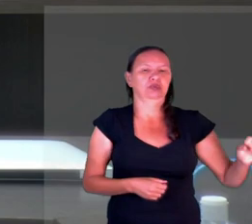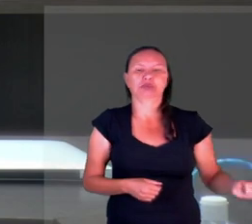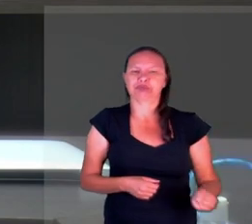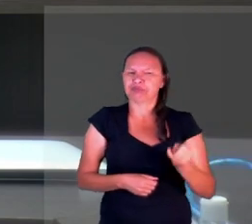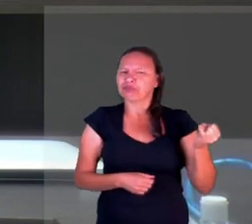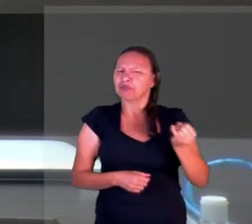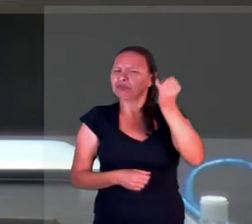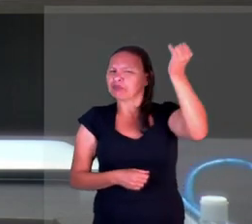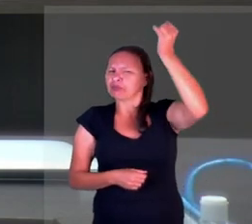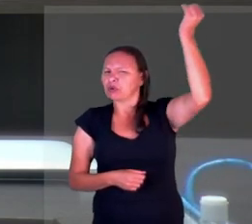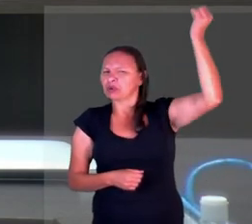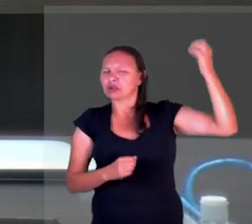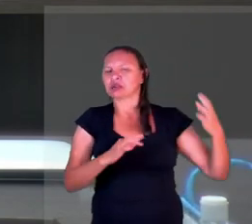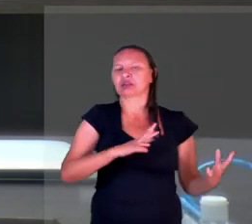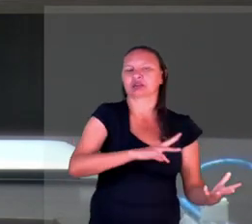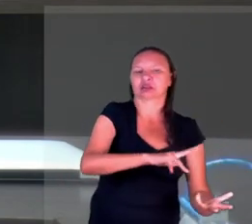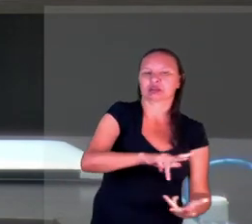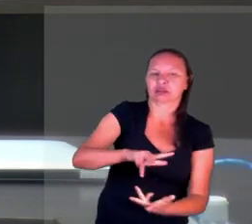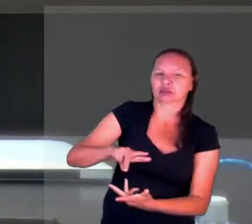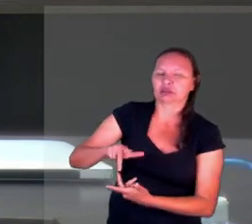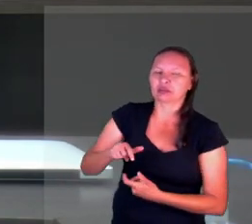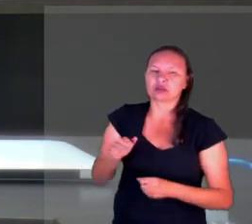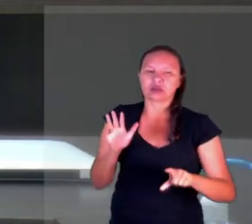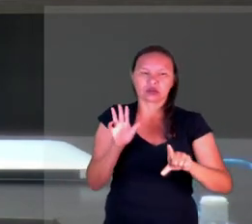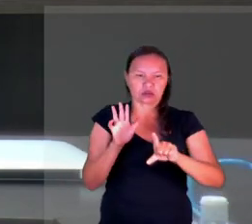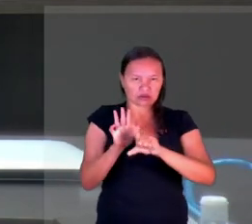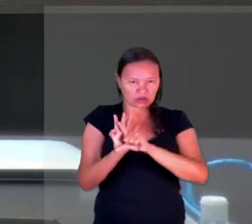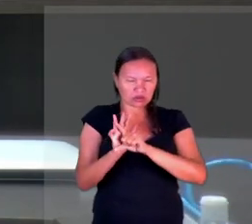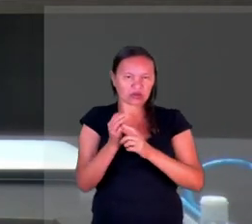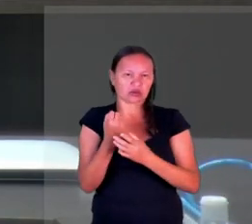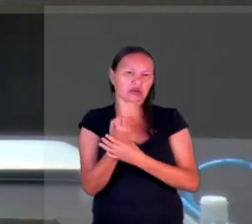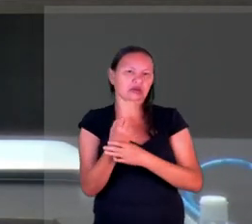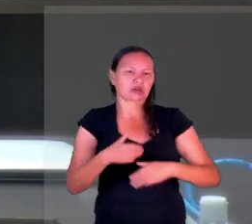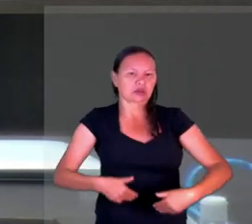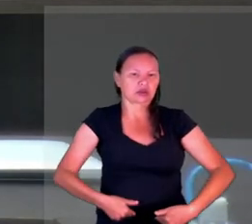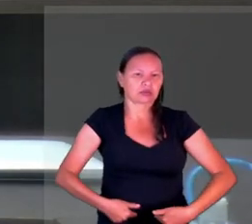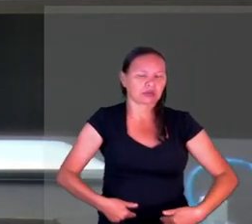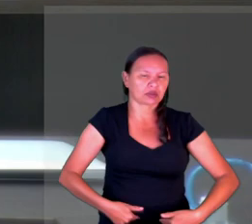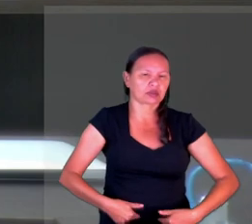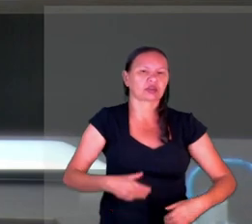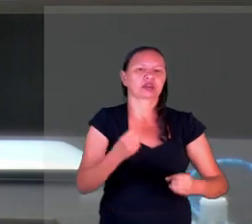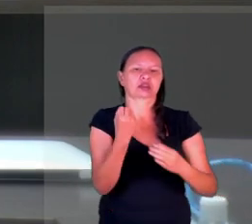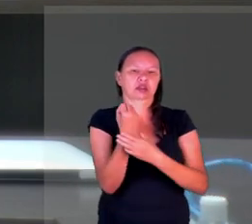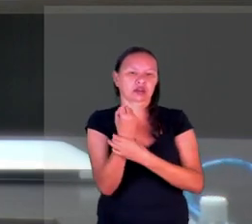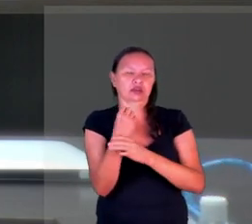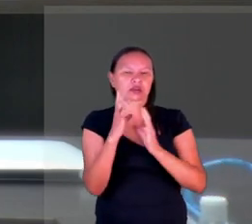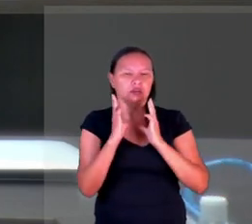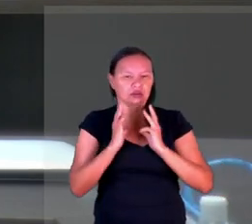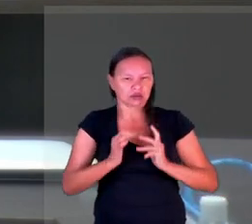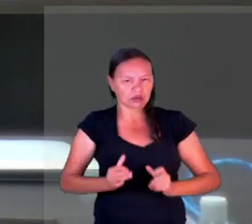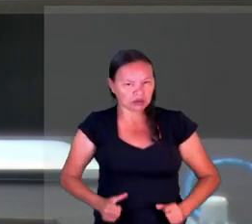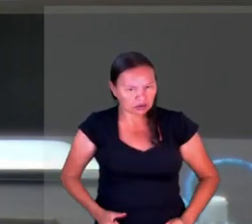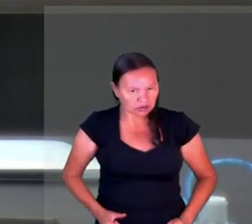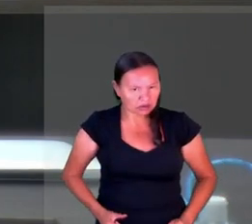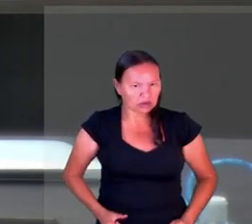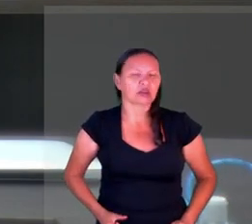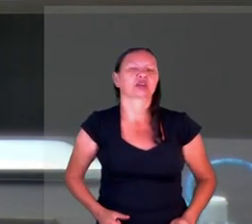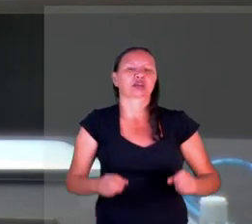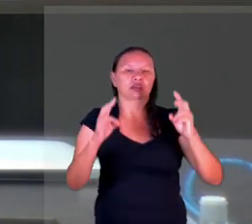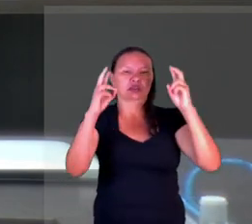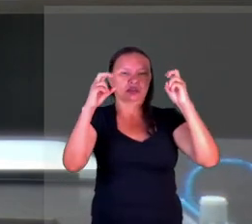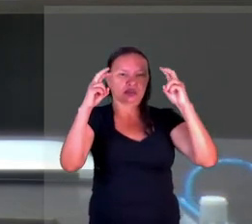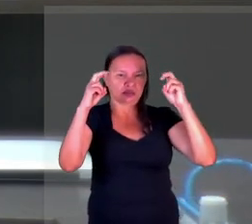cenário mundial de Defesa do direito alimentação e dos Direitos Humanos Então esse é o panorama né é